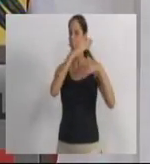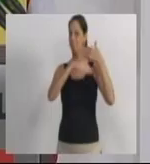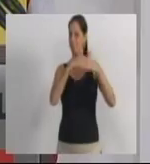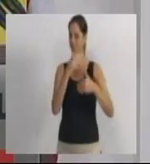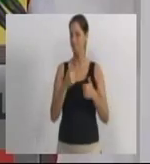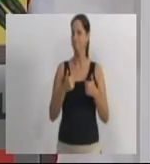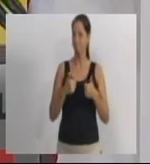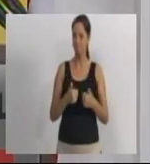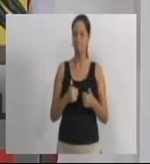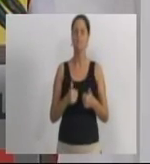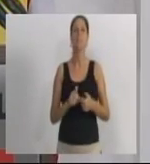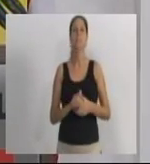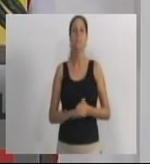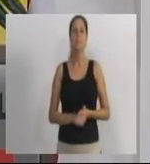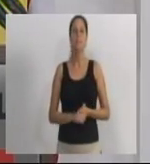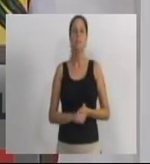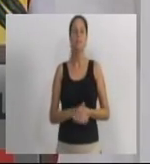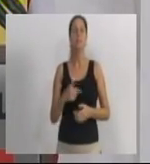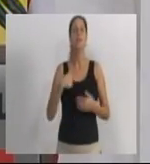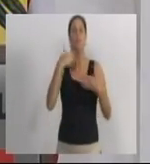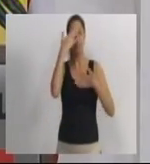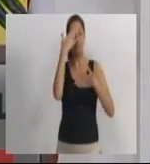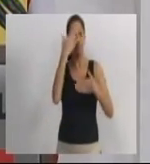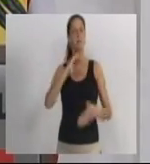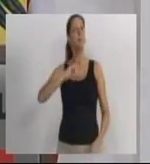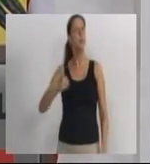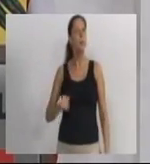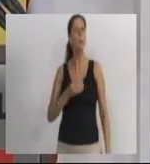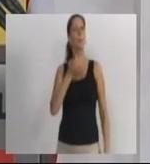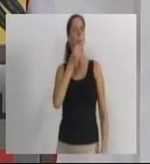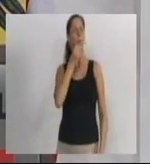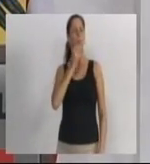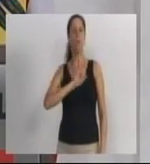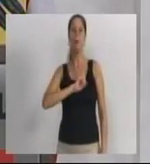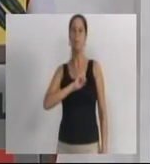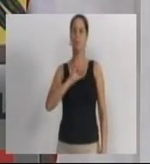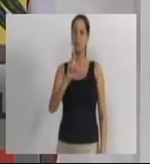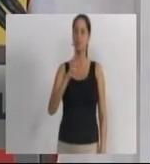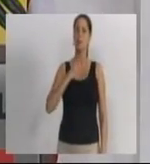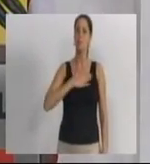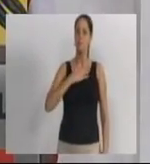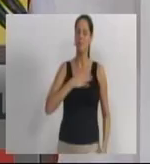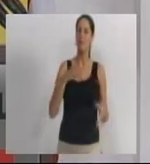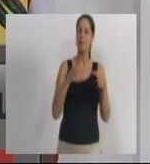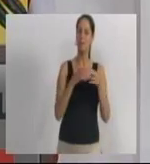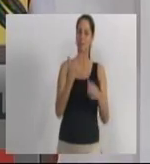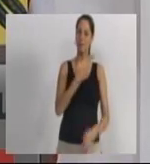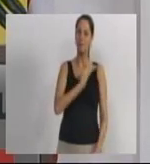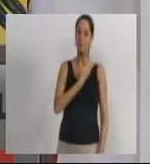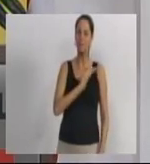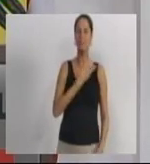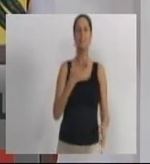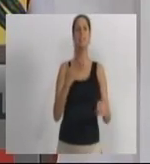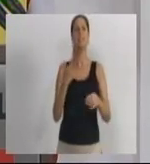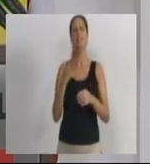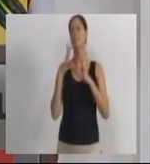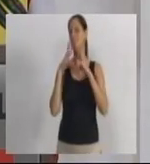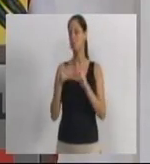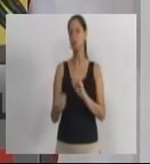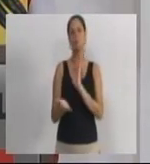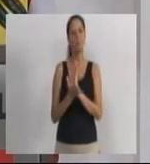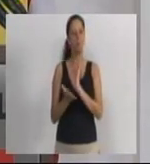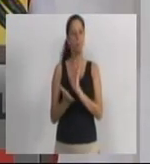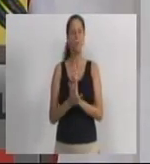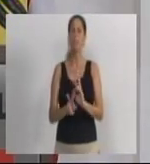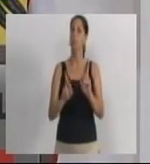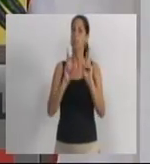certo? Eu agradeço a oportunidade em meu nome, em nome das minhas amigas, das minhas colegas, e eu